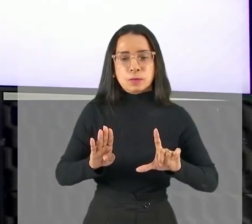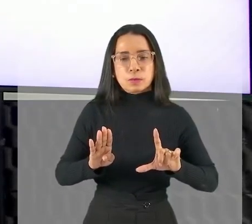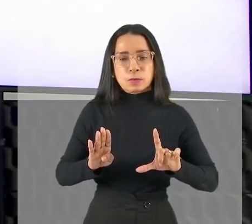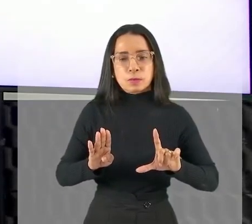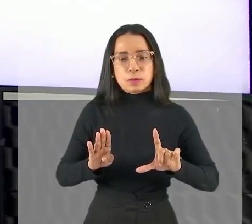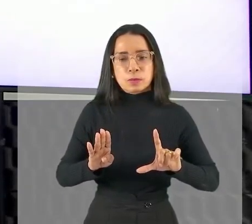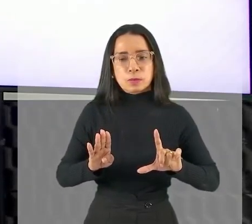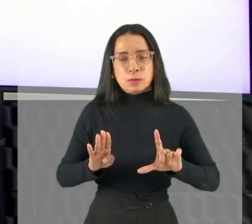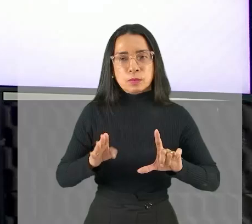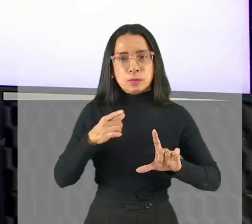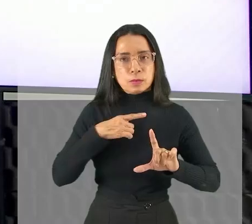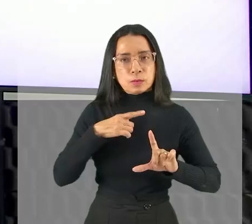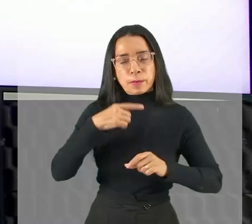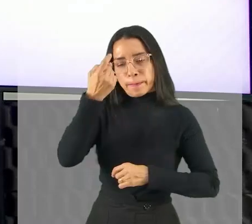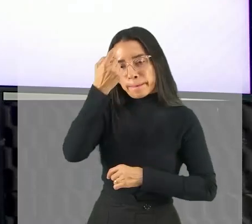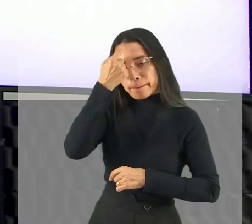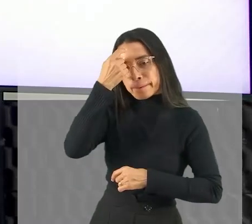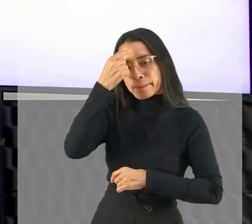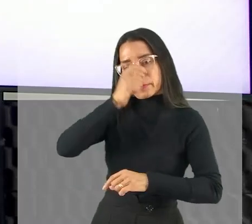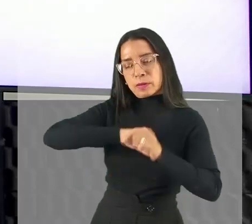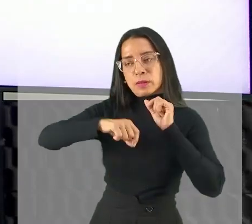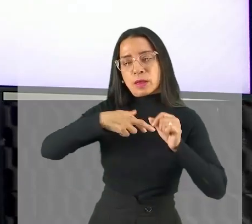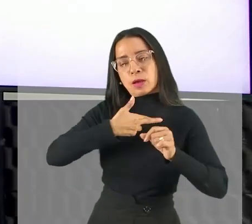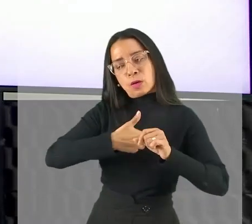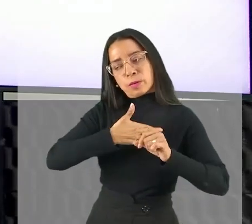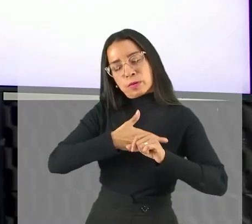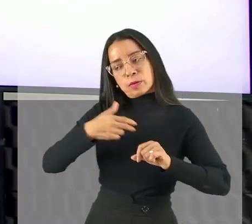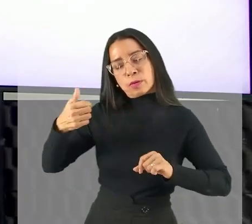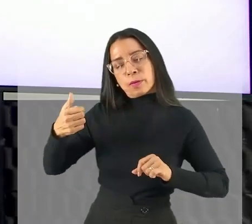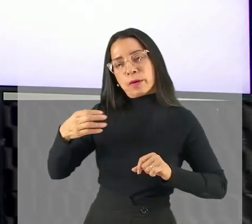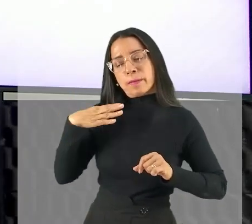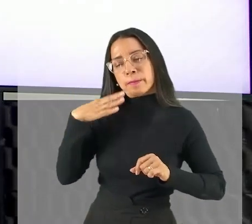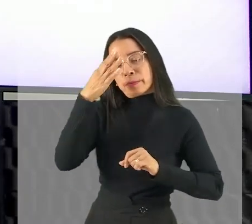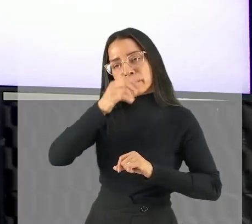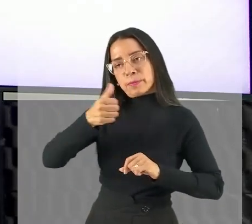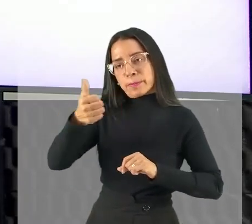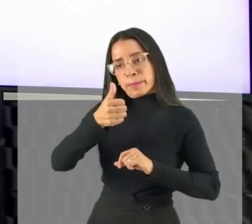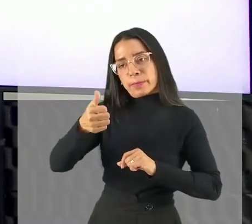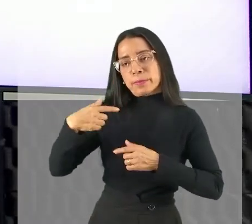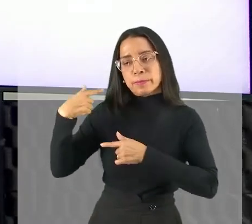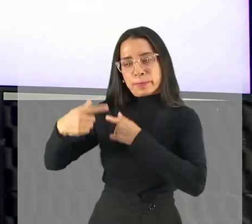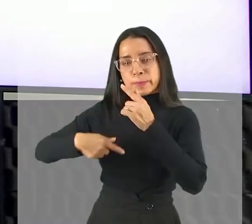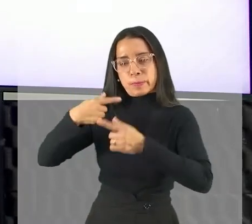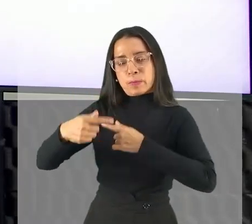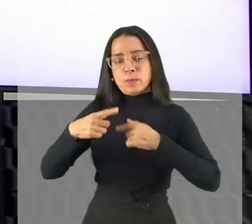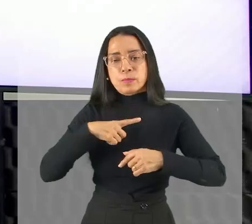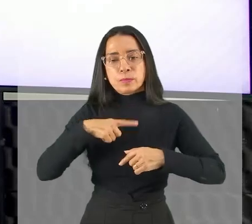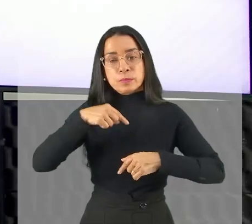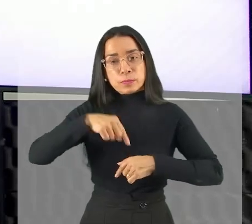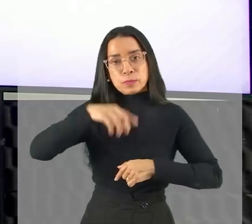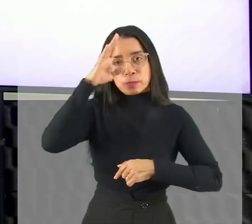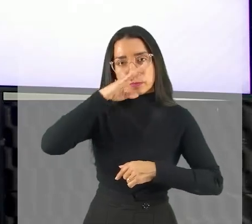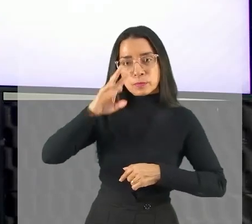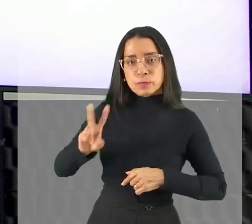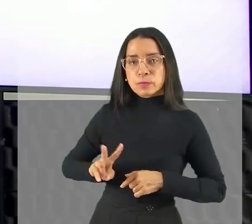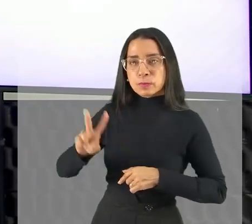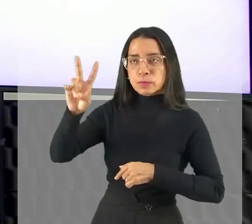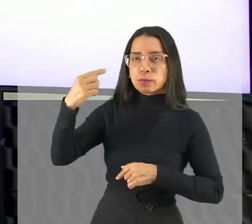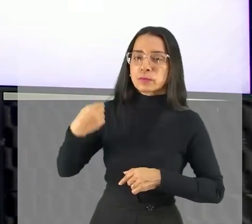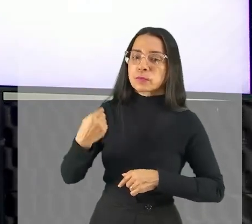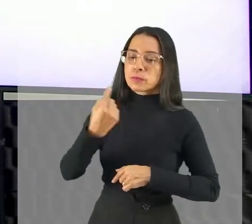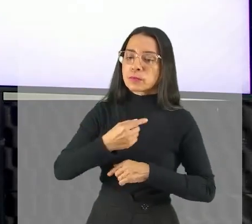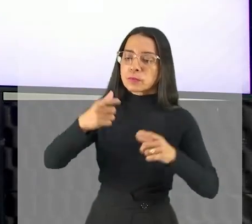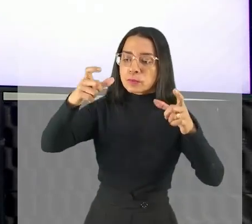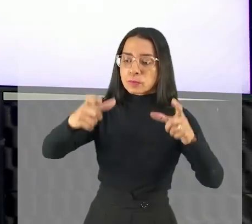nacionalidade. E aí a gente já tem que pensar, romantismo, principalmente a primeira geração, a gente tem aqui no Brasil a valorização do nosso